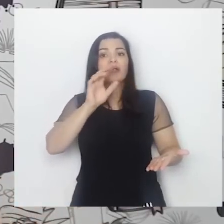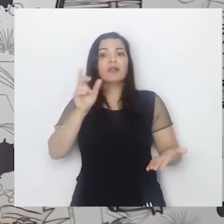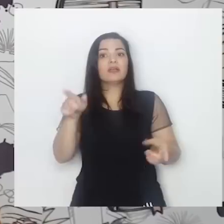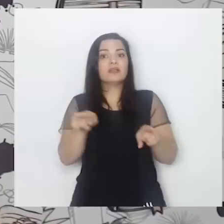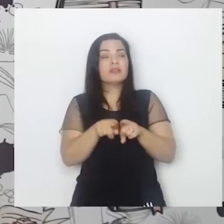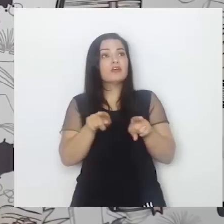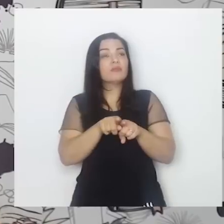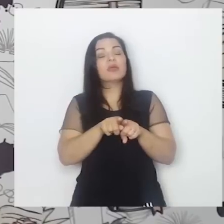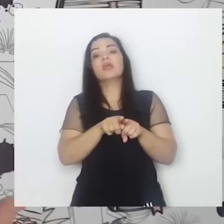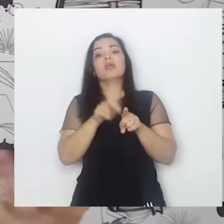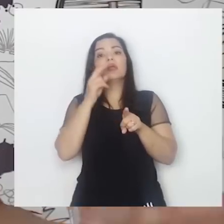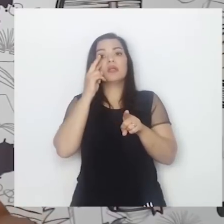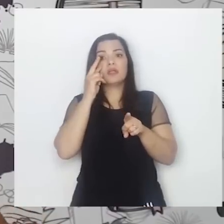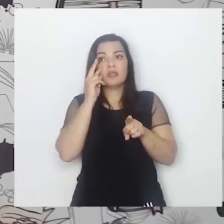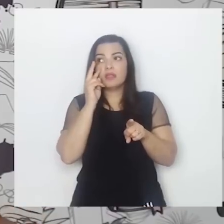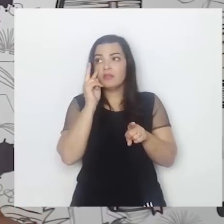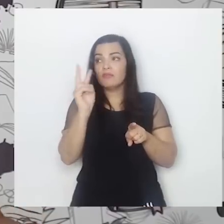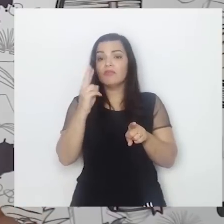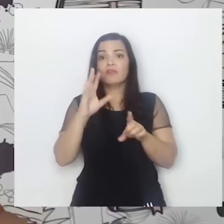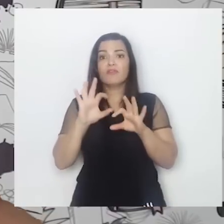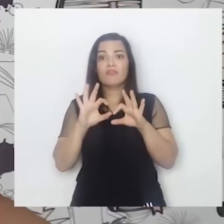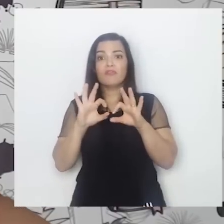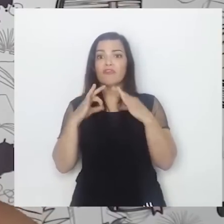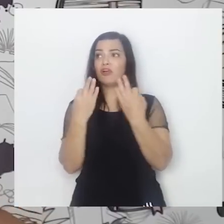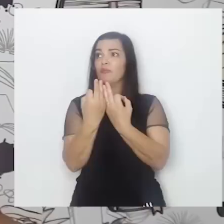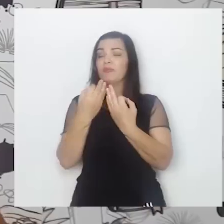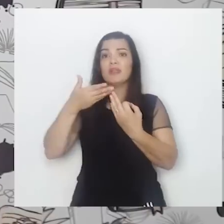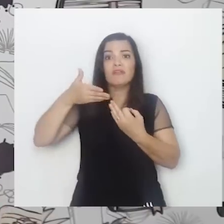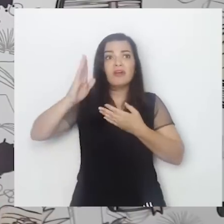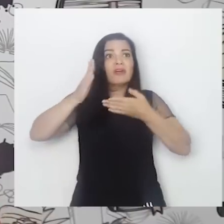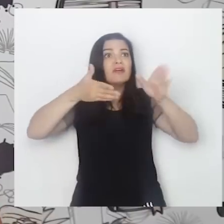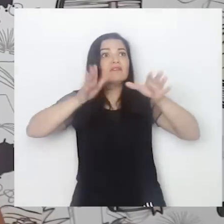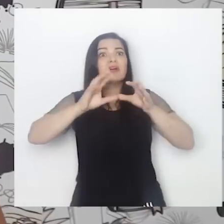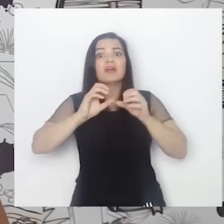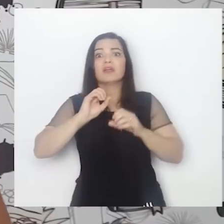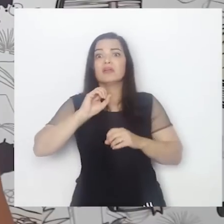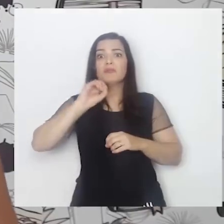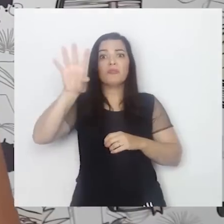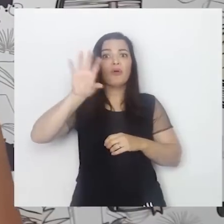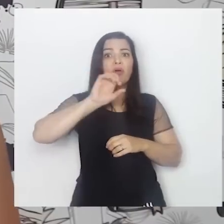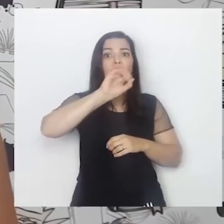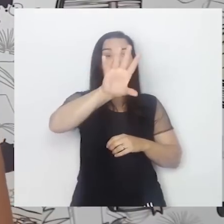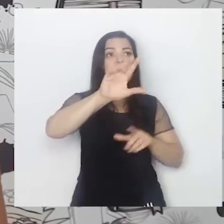objetos que me são caros, então ela se ofereceu para ir